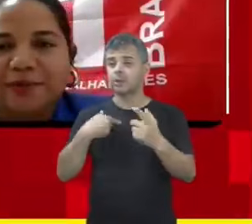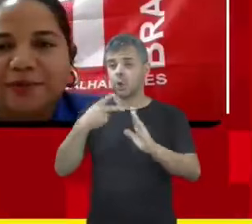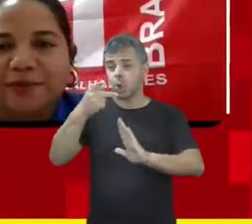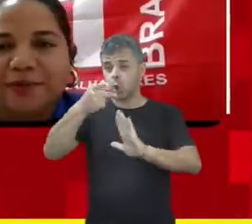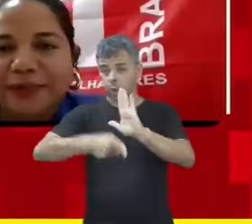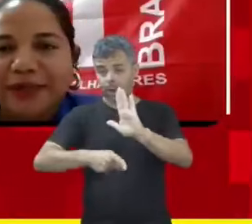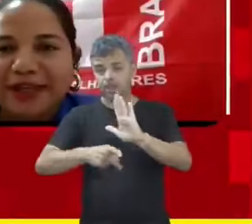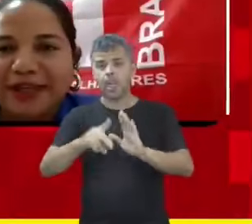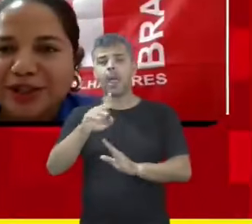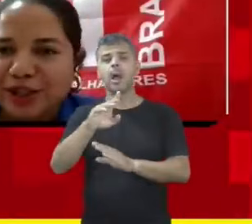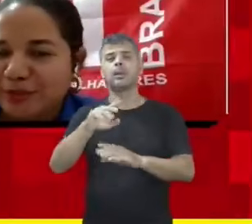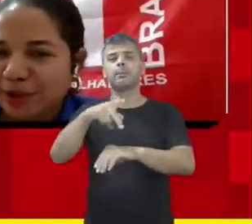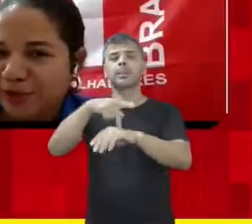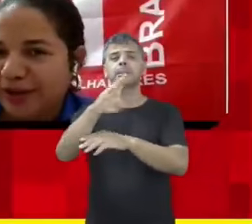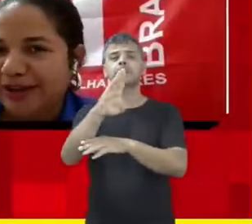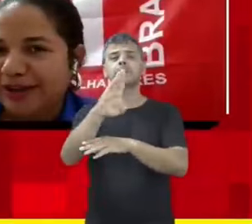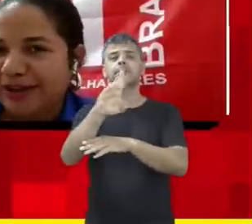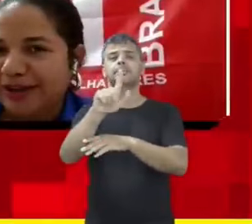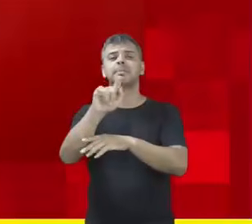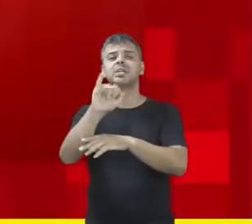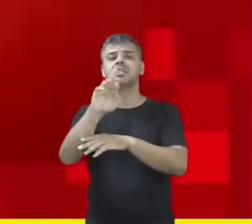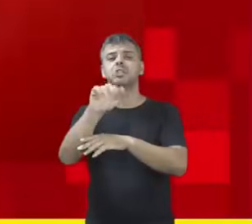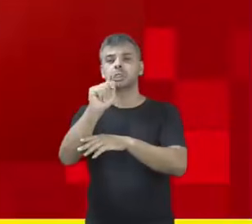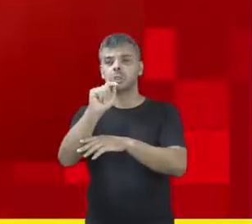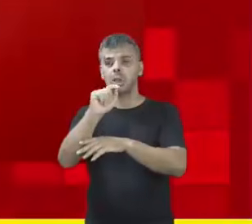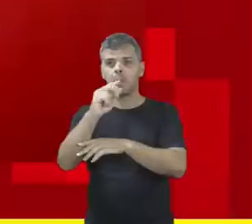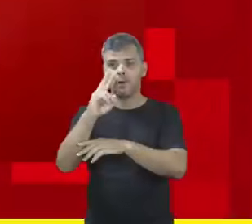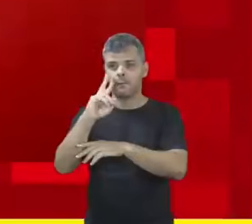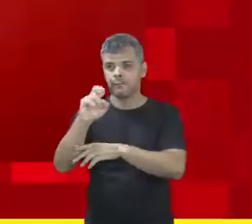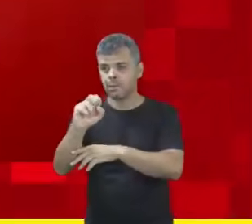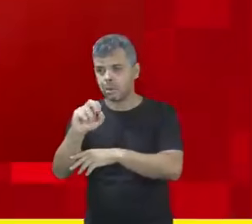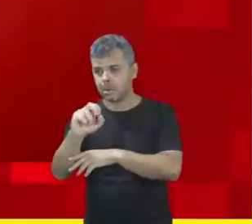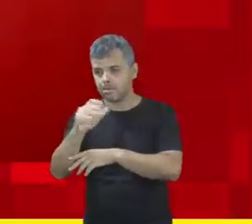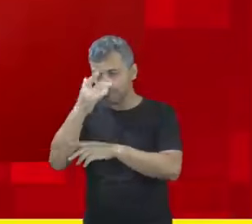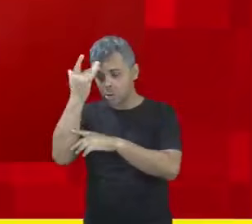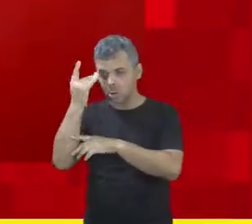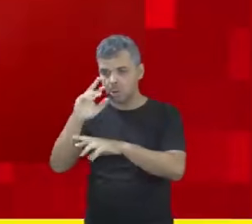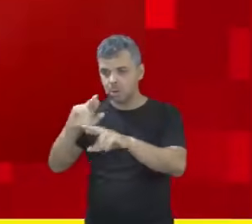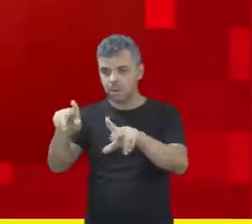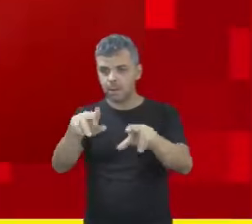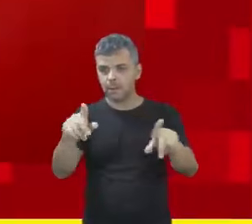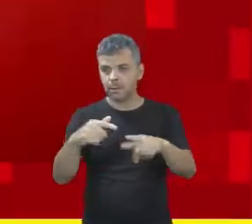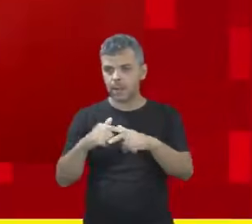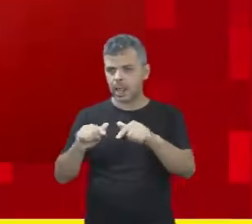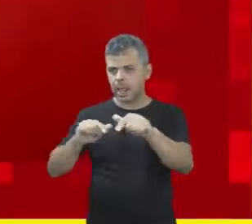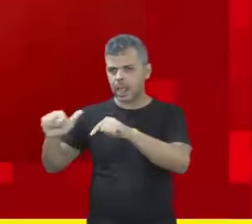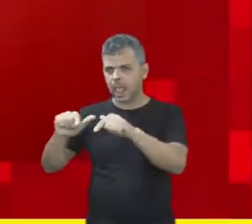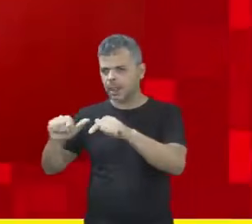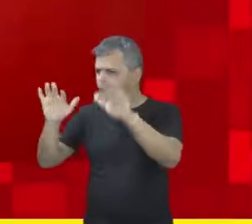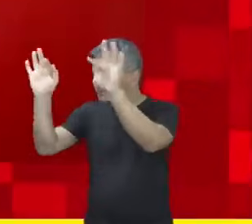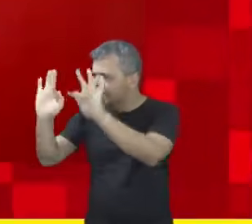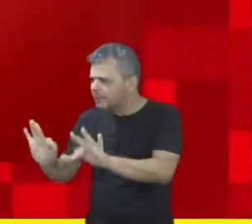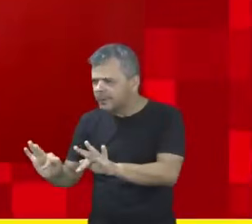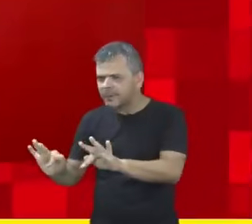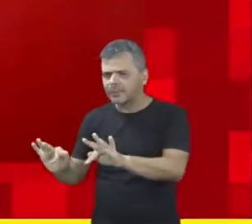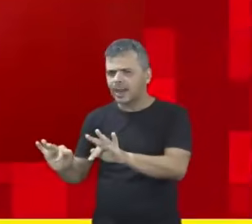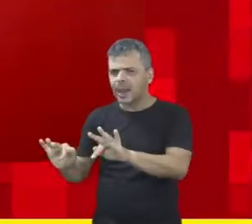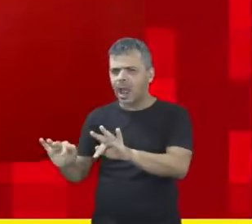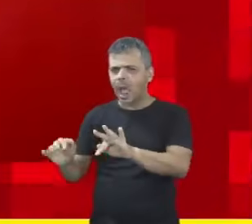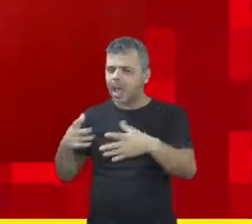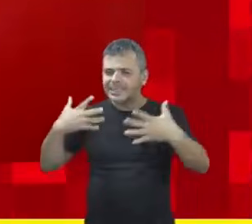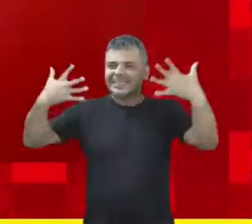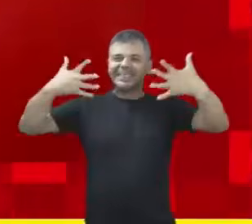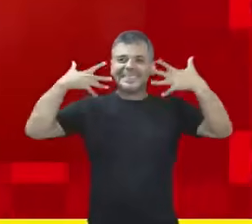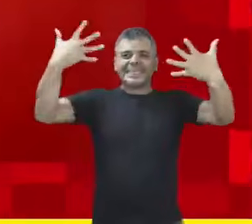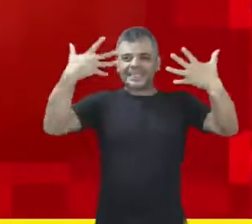na Bélgica e a gente meio que via as pessoas diferentes, né? Tipo assim, esse trabalhador tá feliz, esse trabalhador tá muito